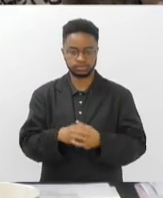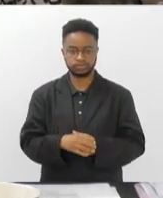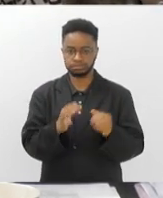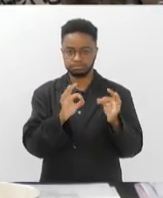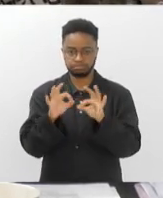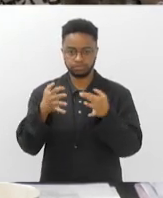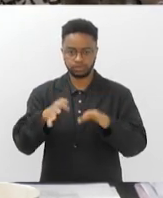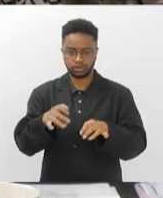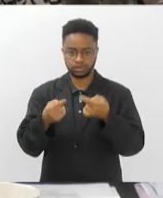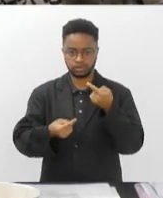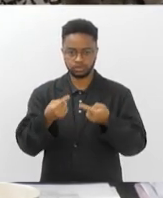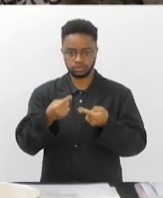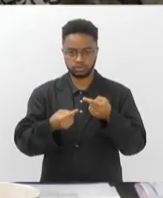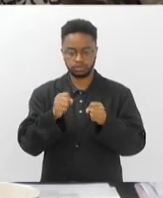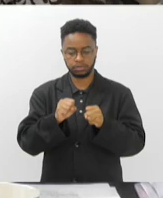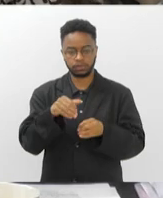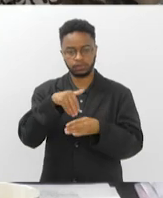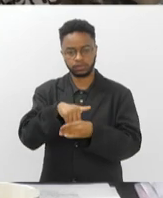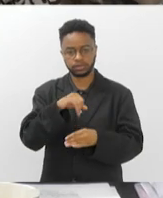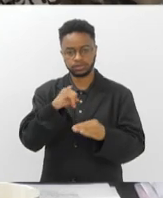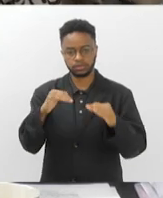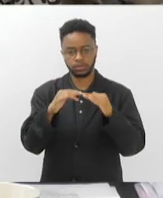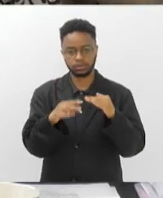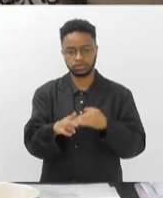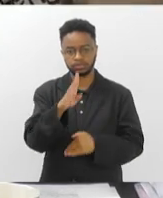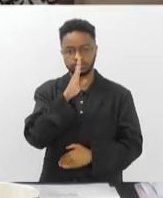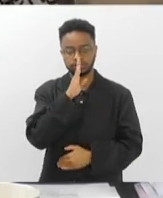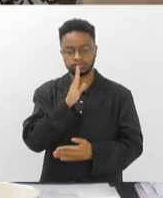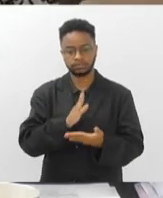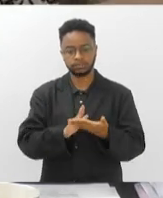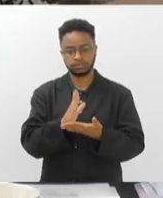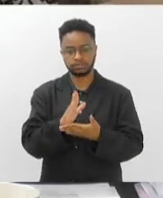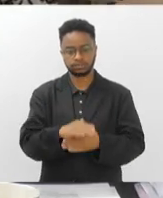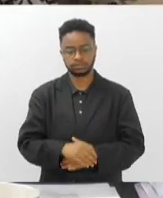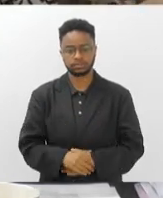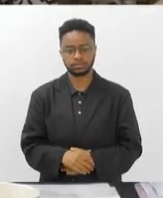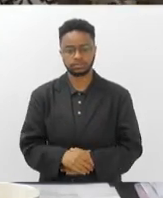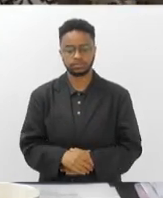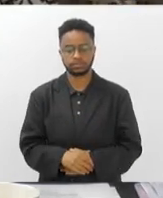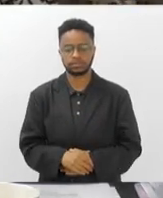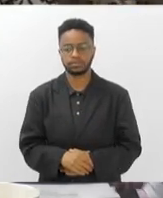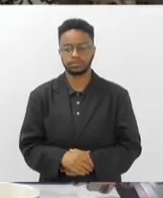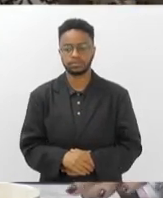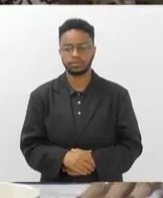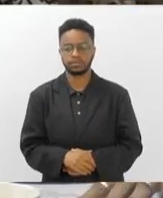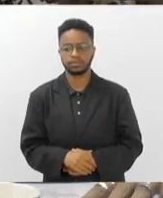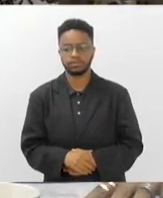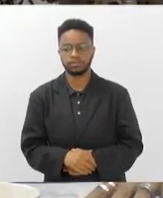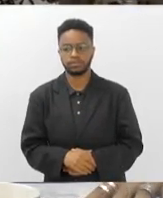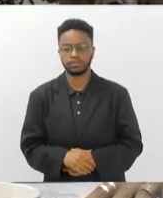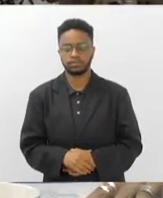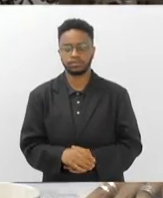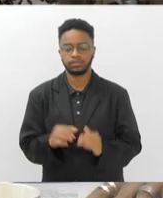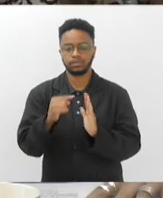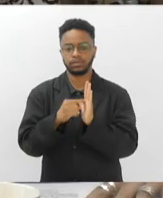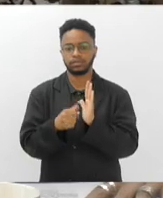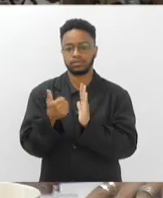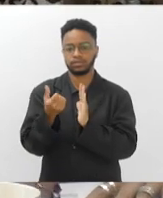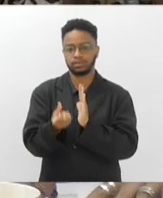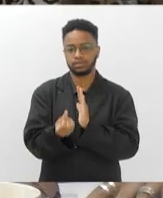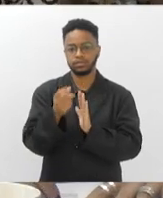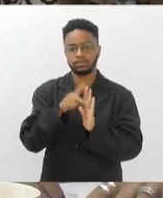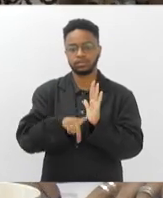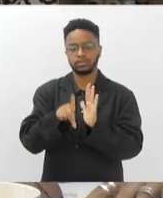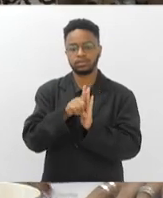Não havendo quem queira discutir, em votação, os senhores que aprovam permaneçam como estão. Aprovado. Item 16 da pauta, projeto